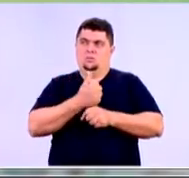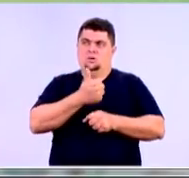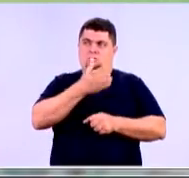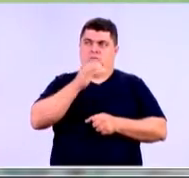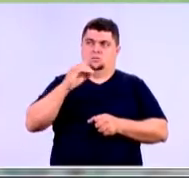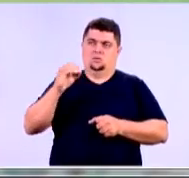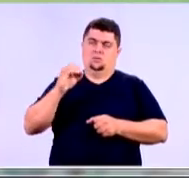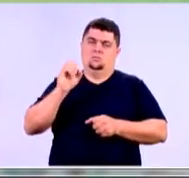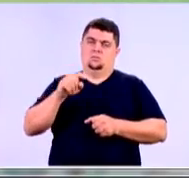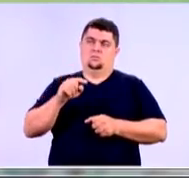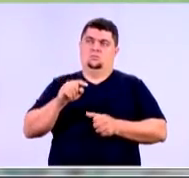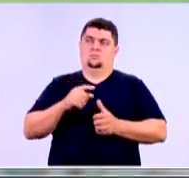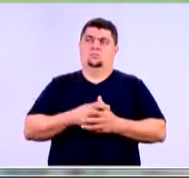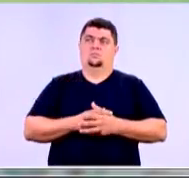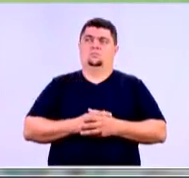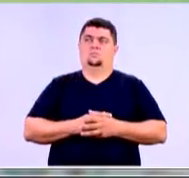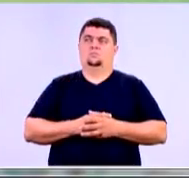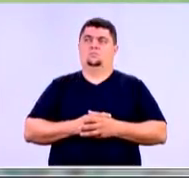mil.